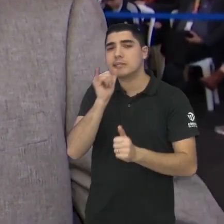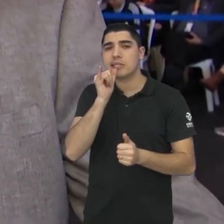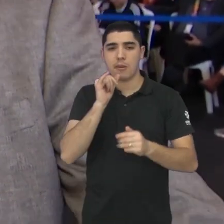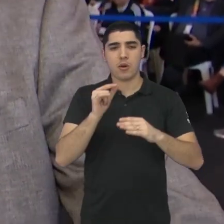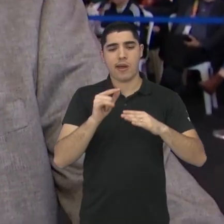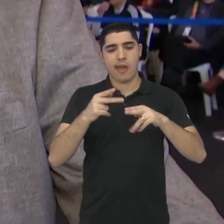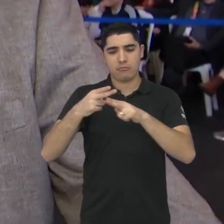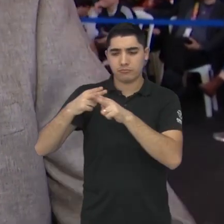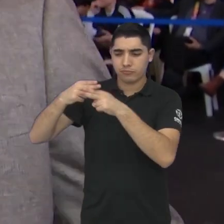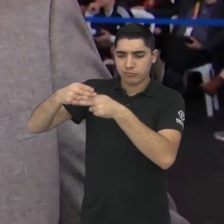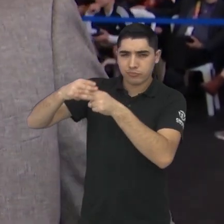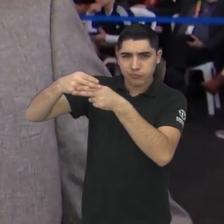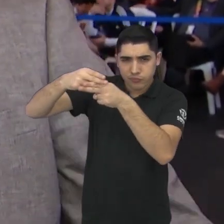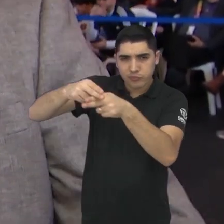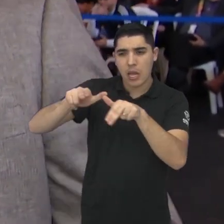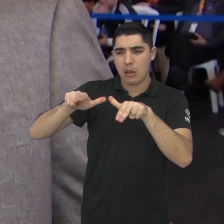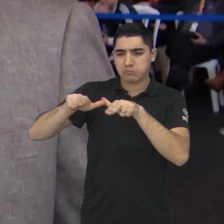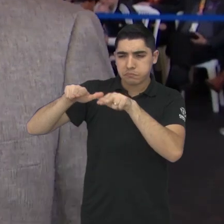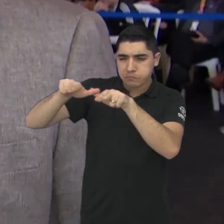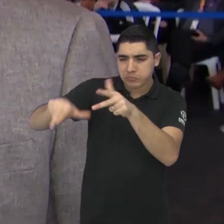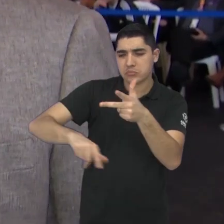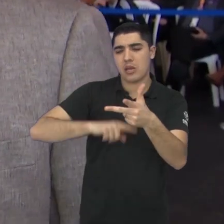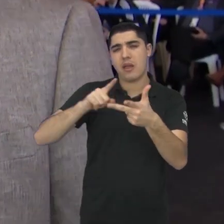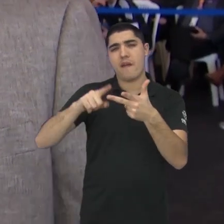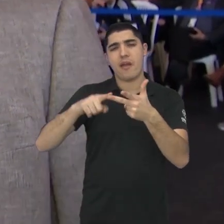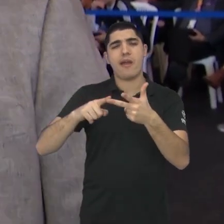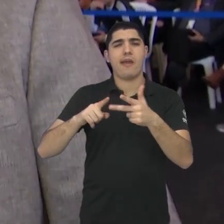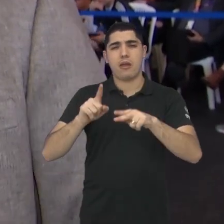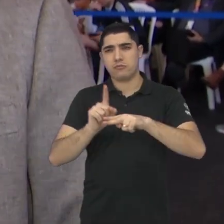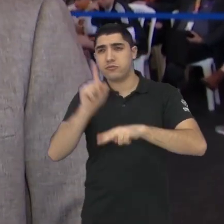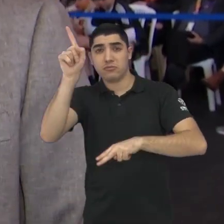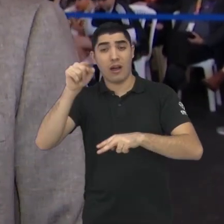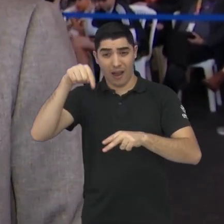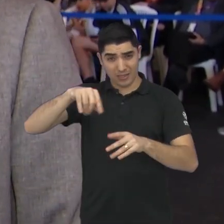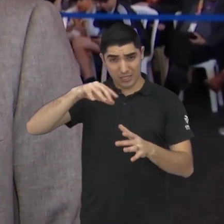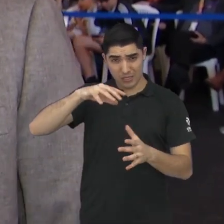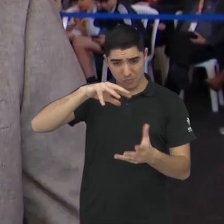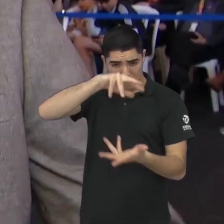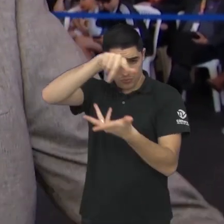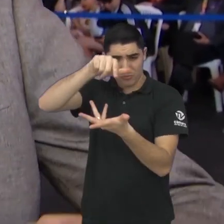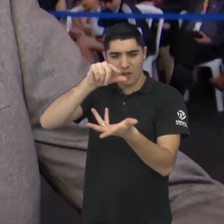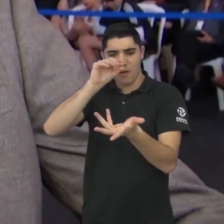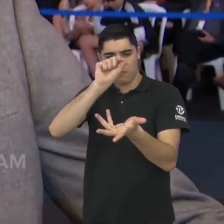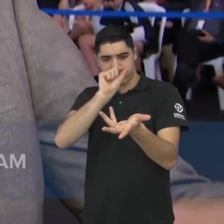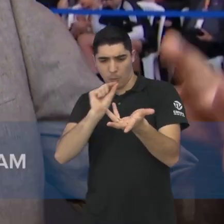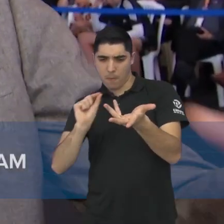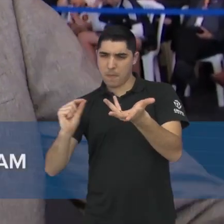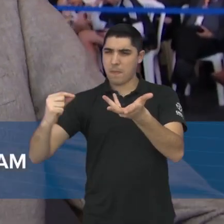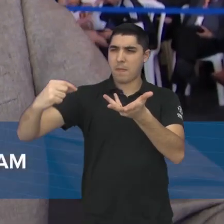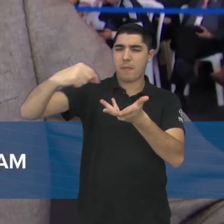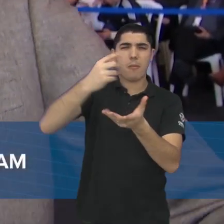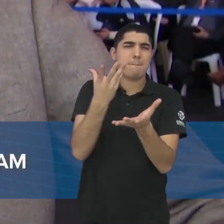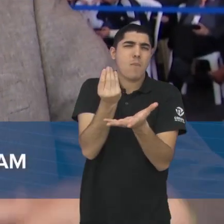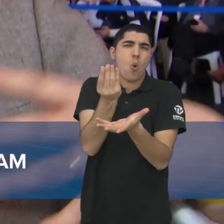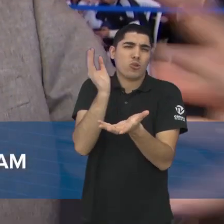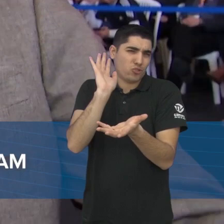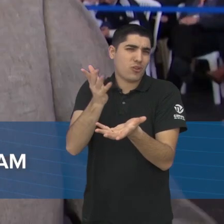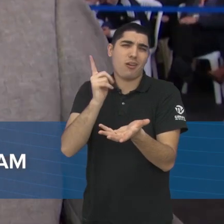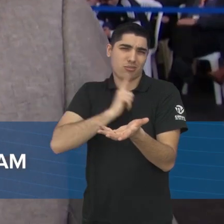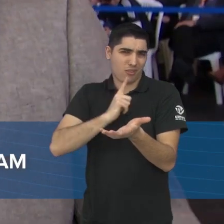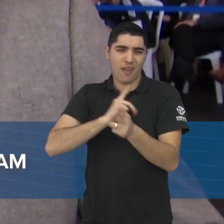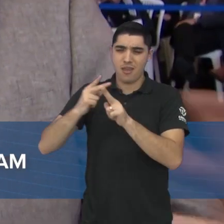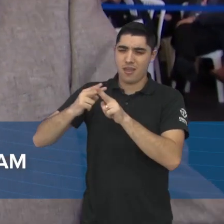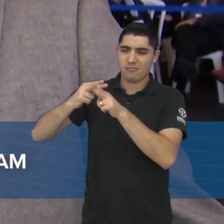foguetes, a gente tem já centenas e milhares de satélites já ao redor da Terra. E à medida que isso vai caminhando, nós vamos